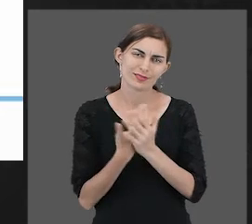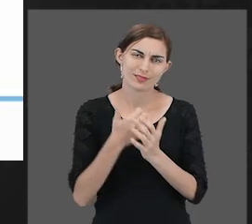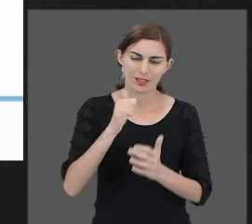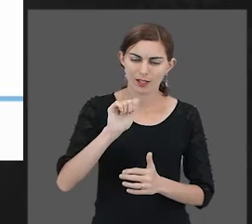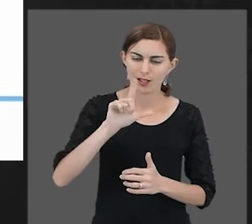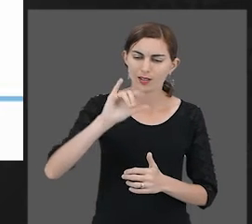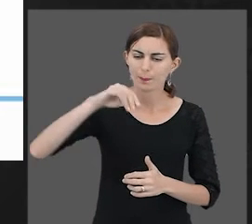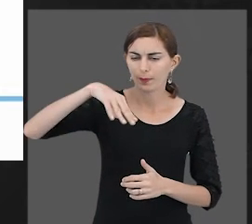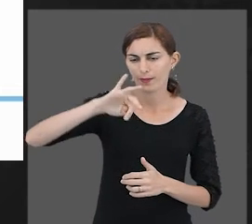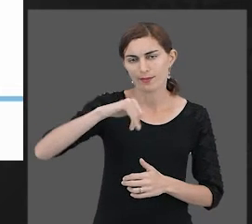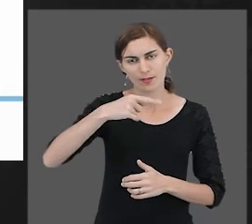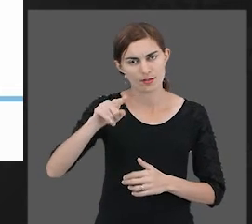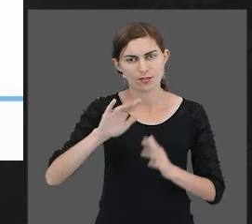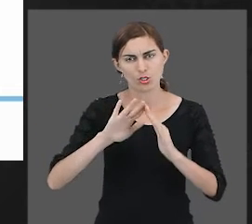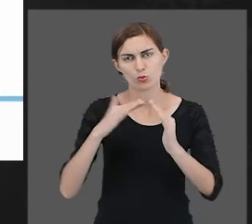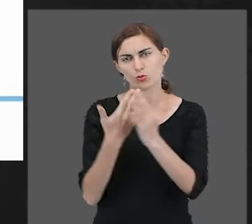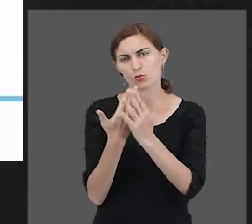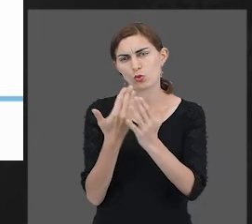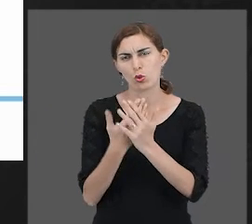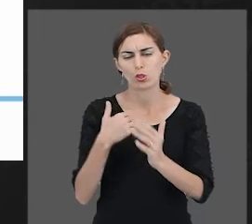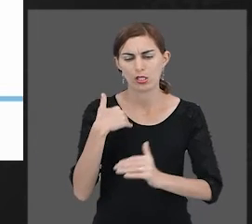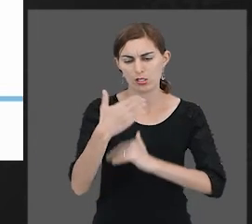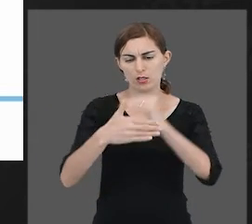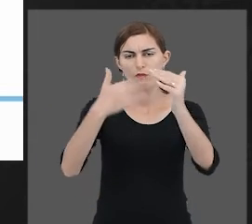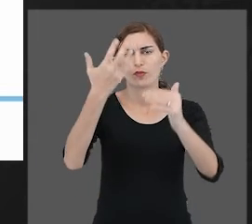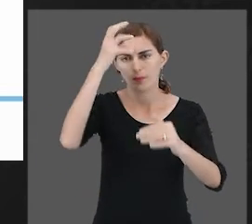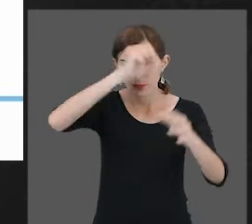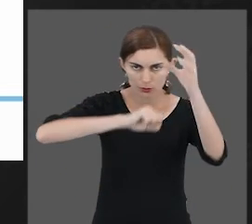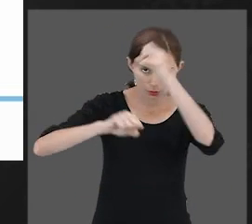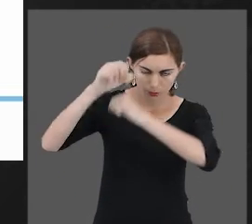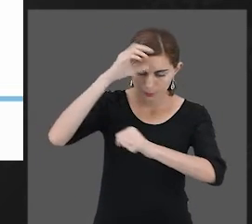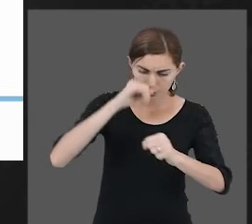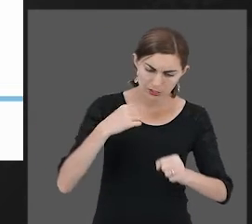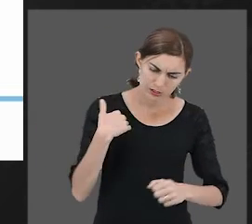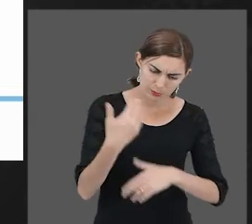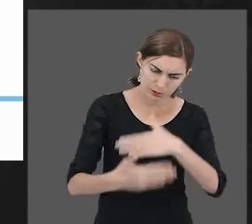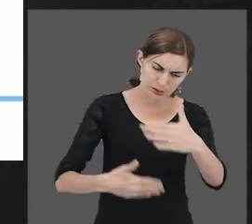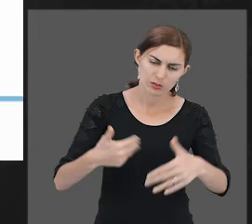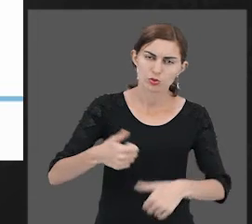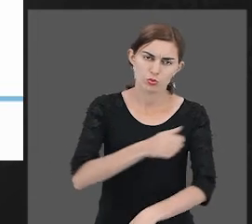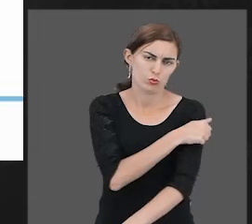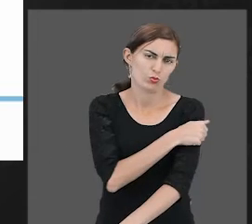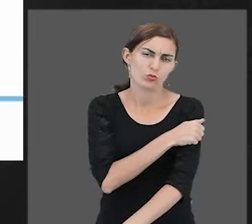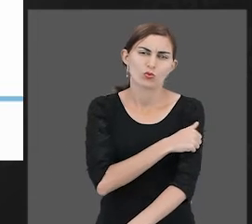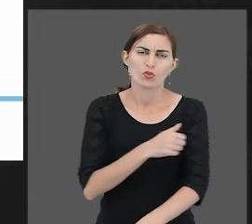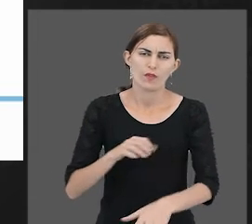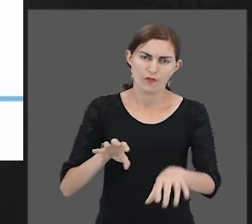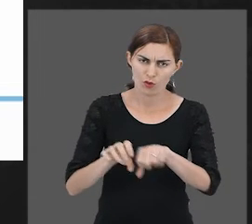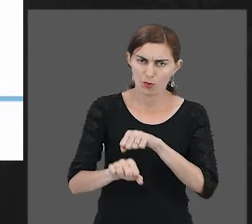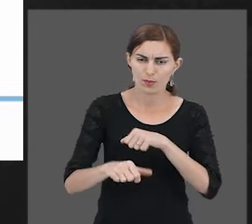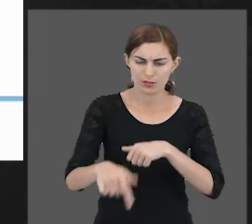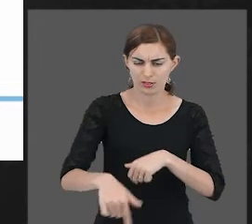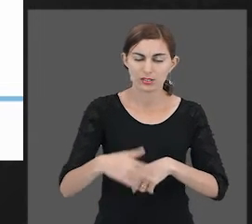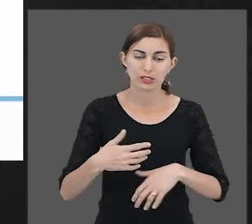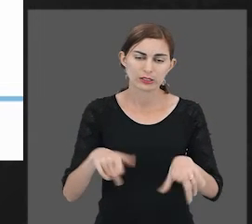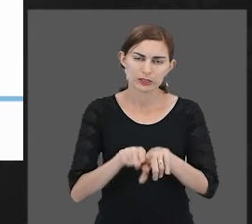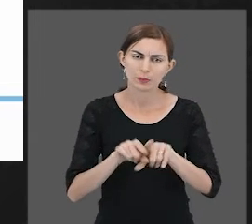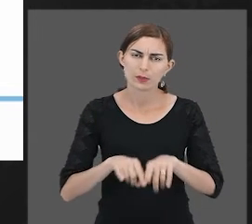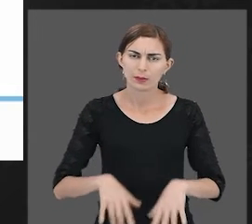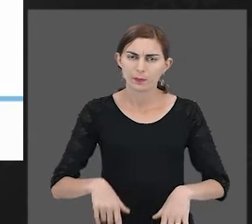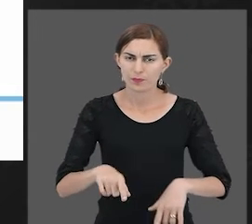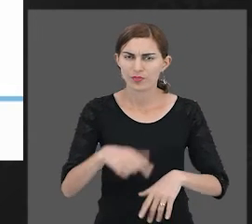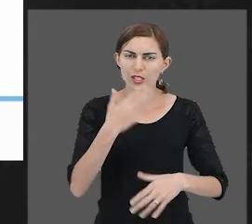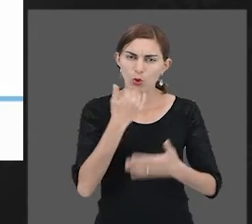O objetivo dele é contribuir para o crescimento, o desenvolvimento, a aprendizagem, o rendimento escolar dos estudantes e a formação de hábitos alimentares